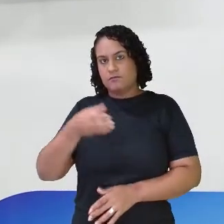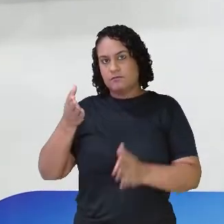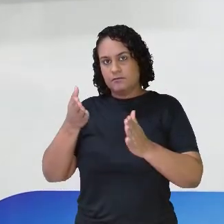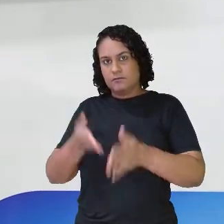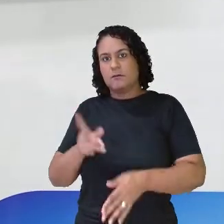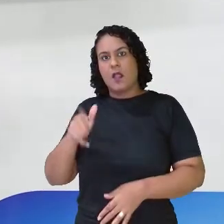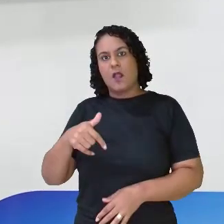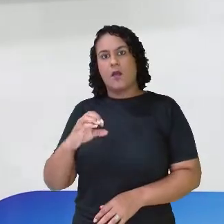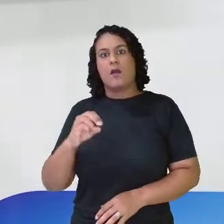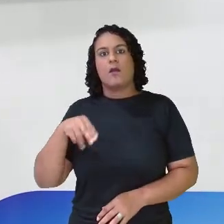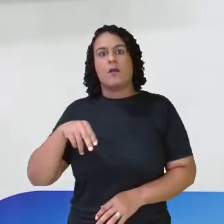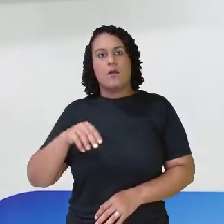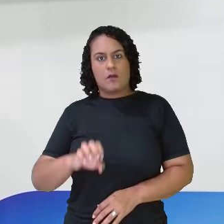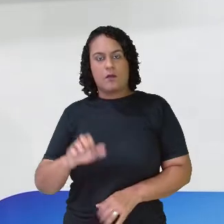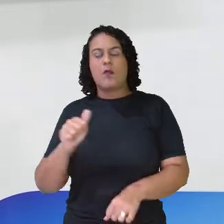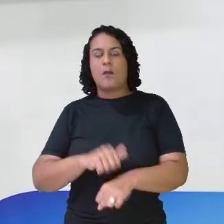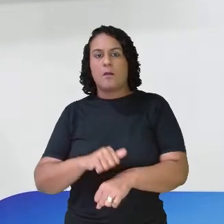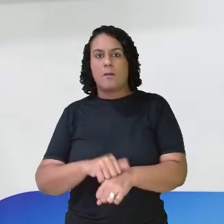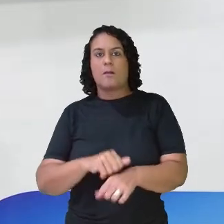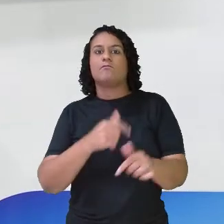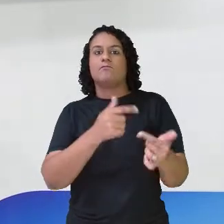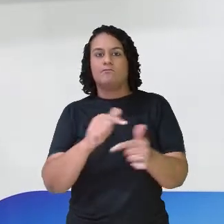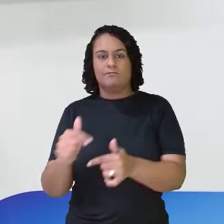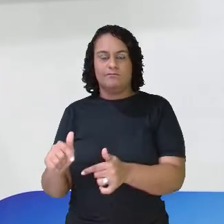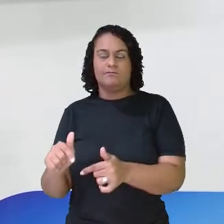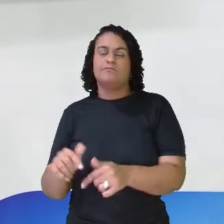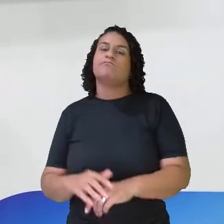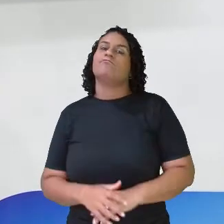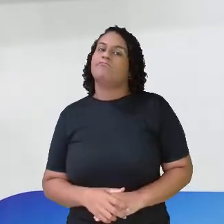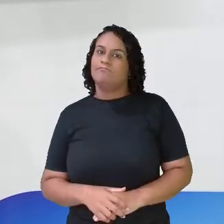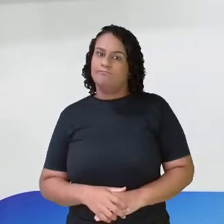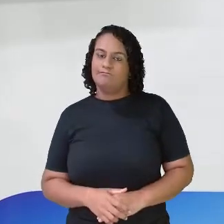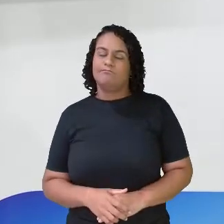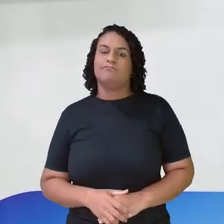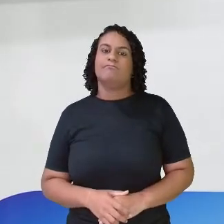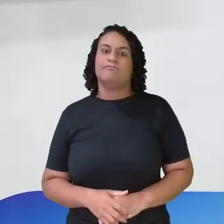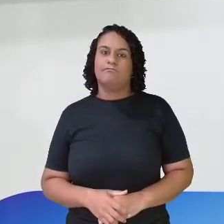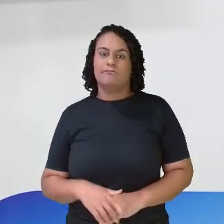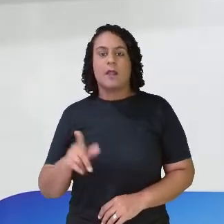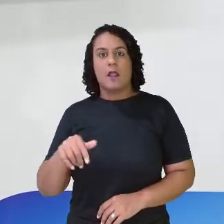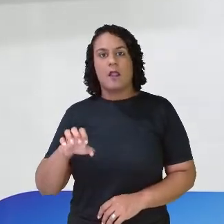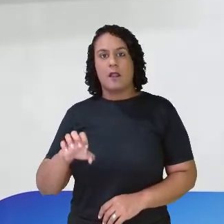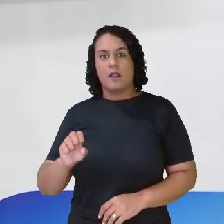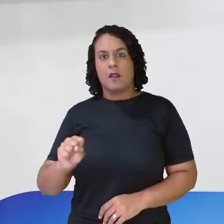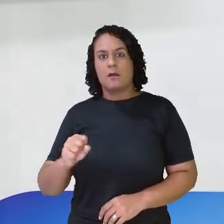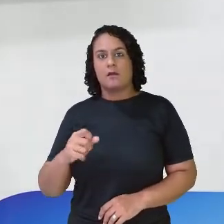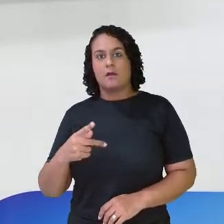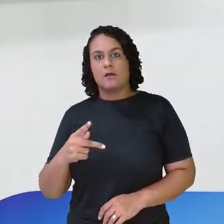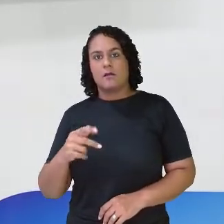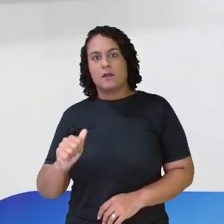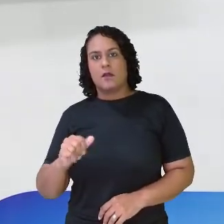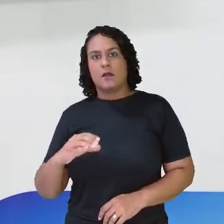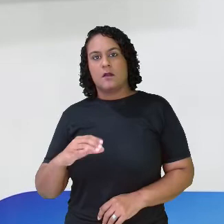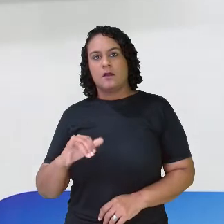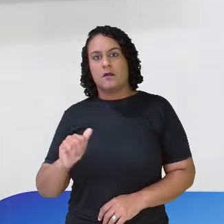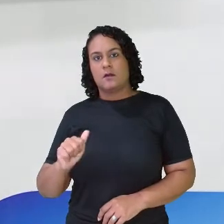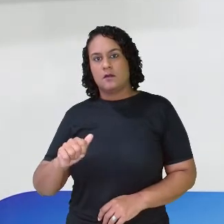Cone. Sólido geométrico. Figura espacial.